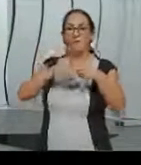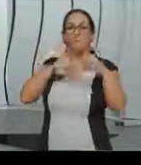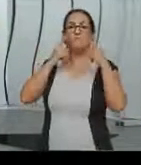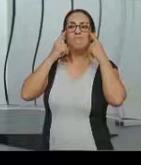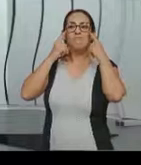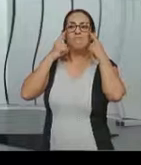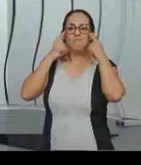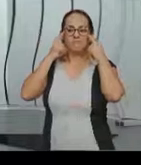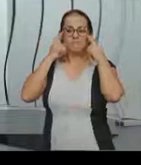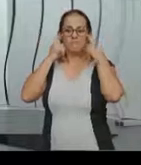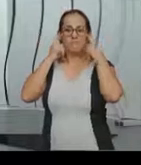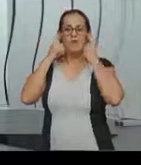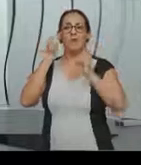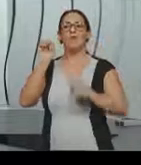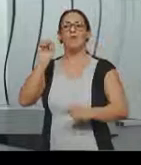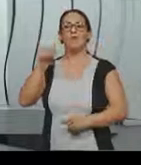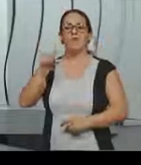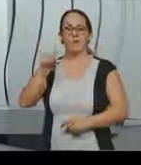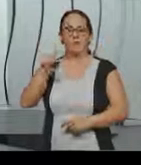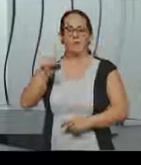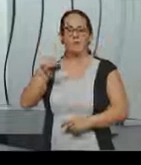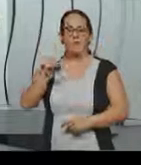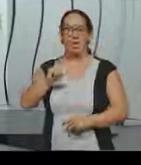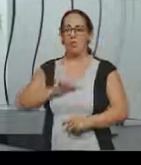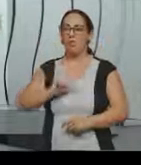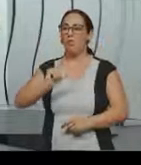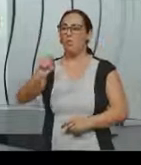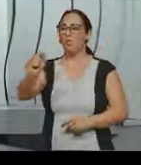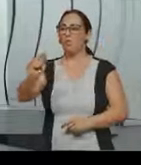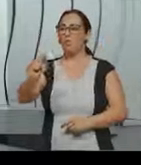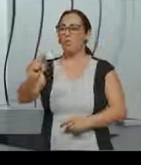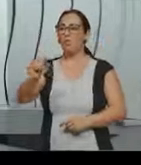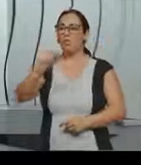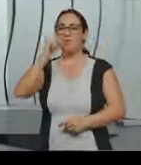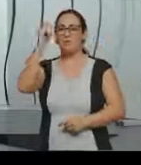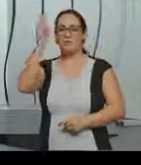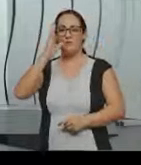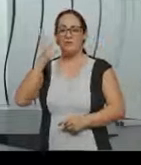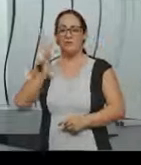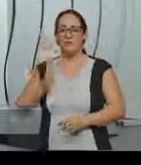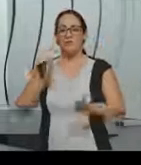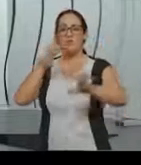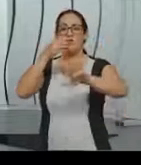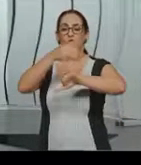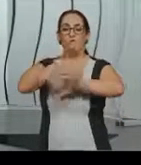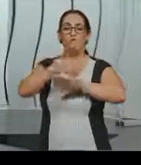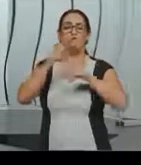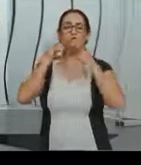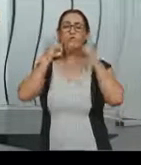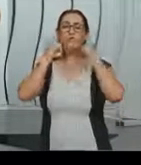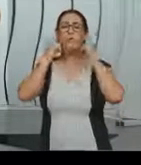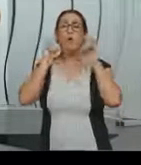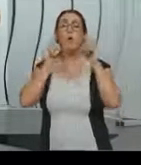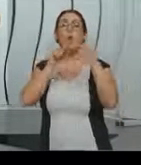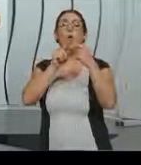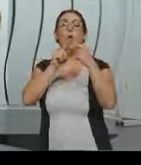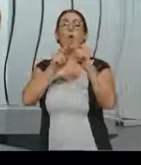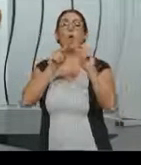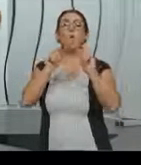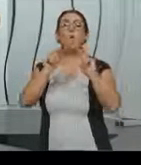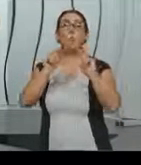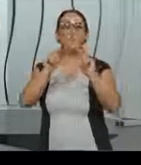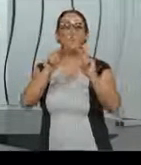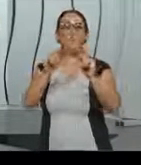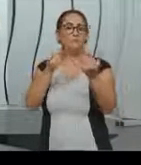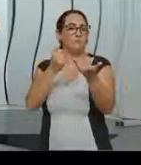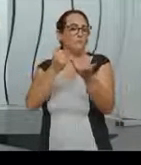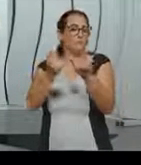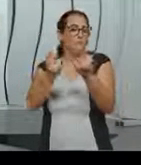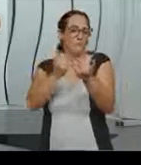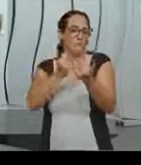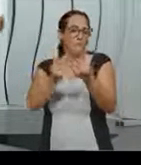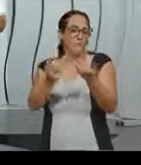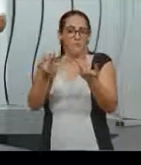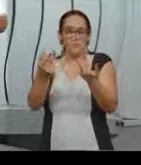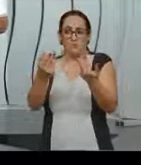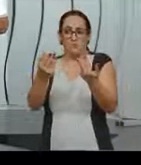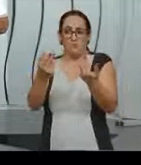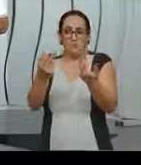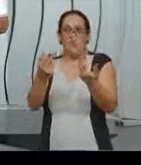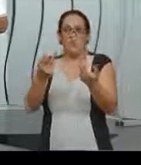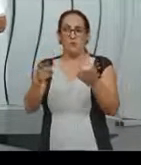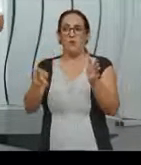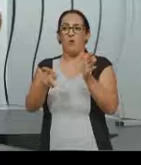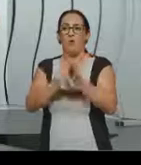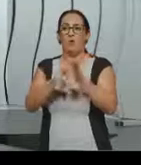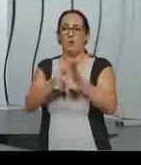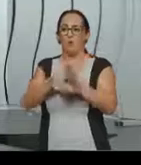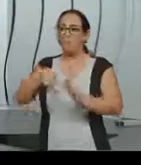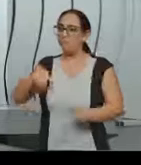descendentes de japoneses saíam do Brasil, iam para o Japão com um objetivo extremamente parecido com aqueles que iam para os